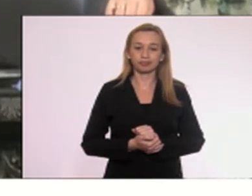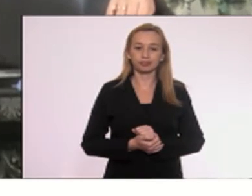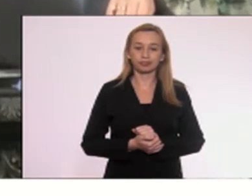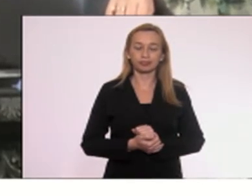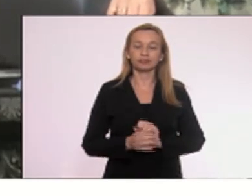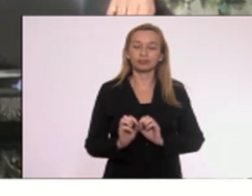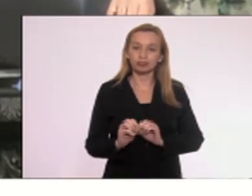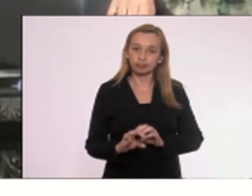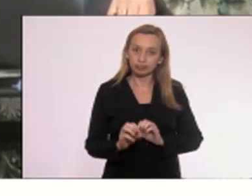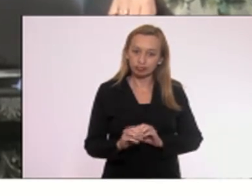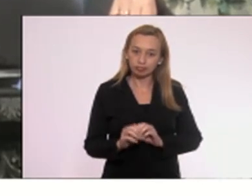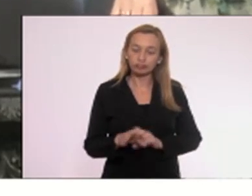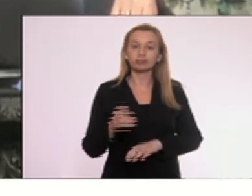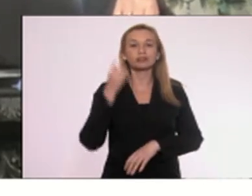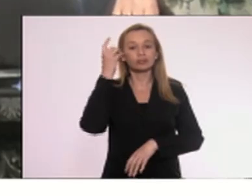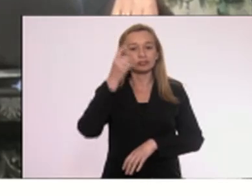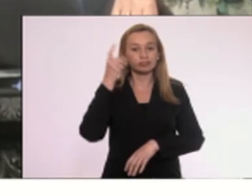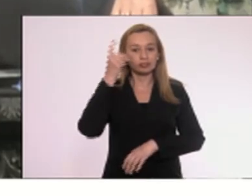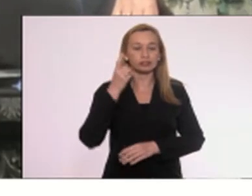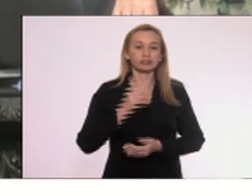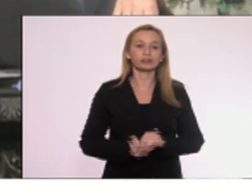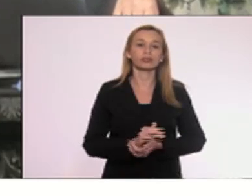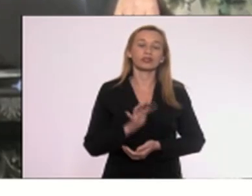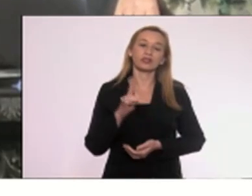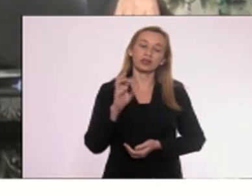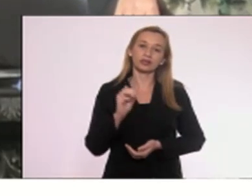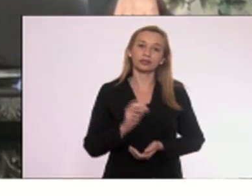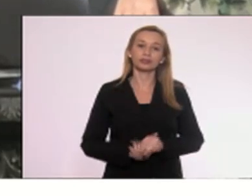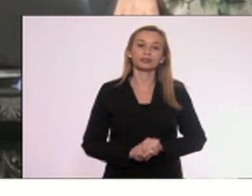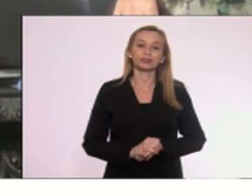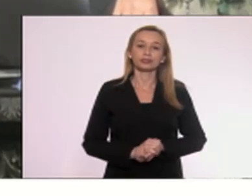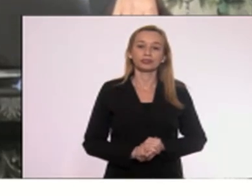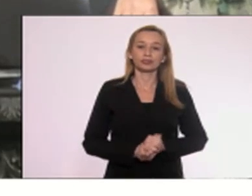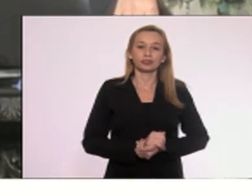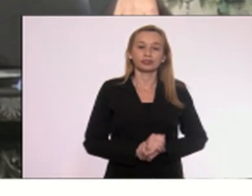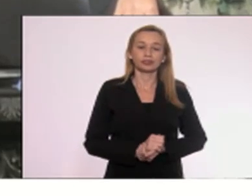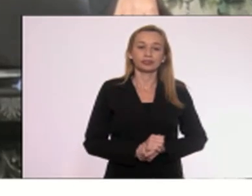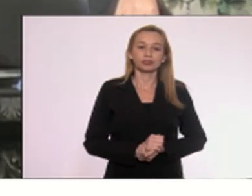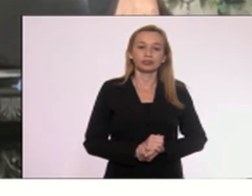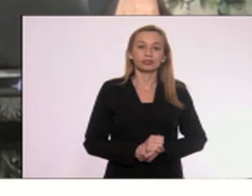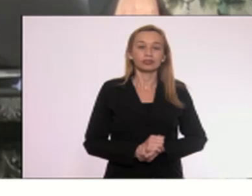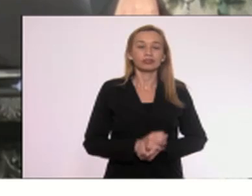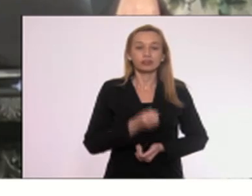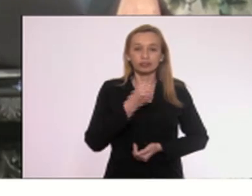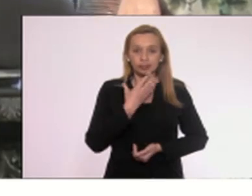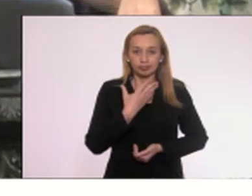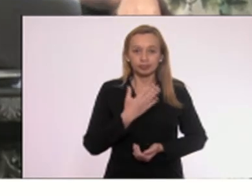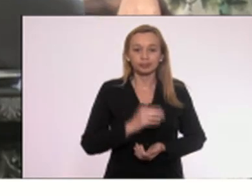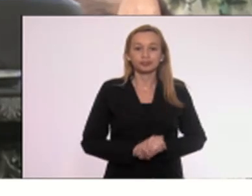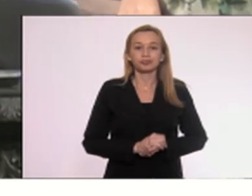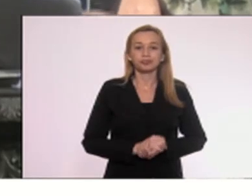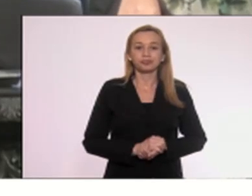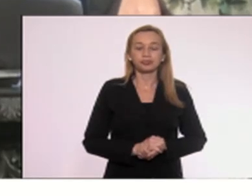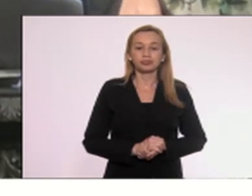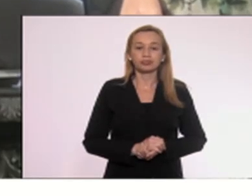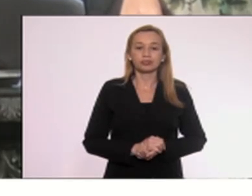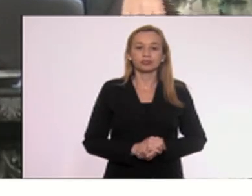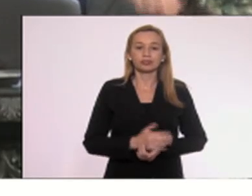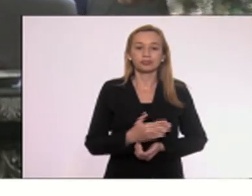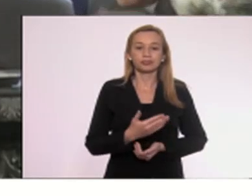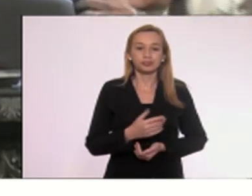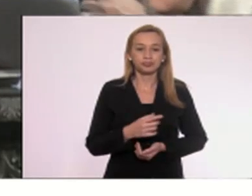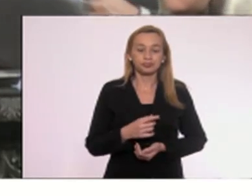de Educação, deputado Flávio Serafim. Seria bom, Vossa Excelência, a